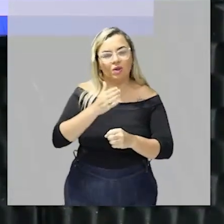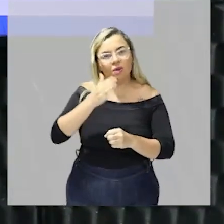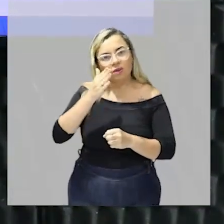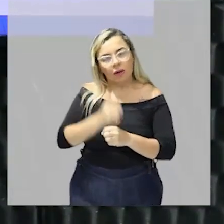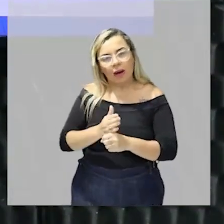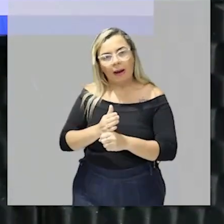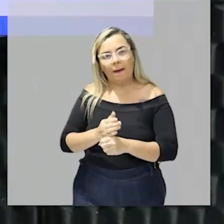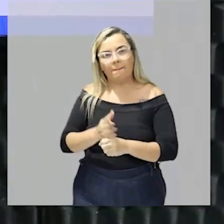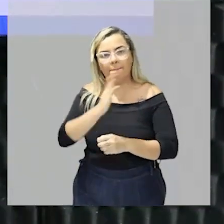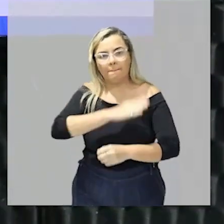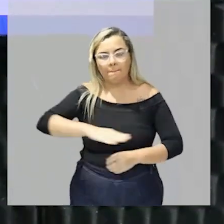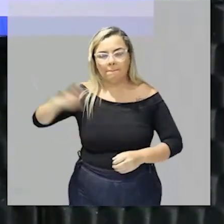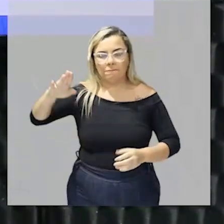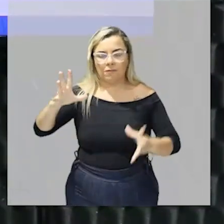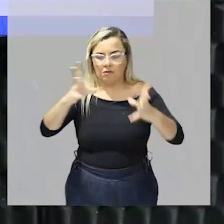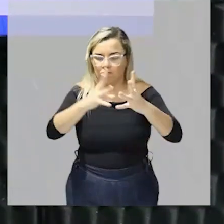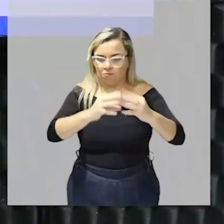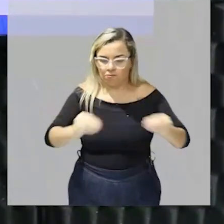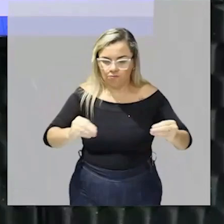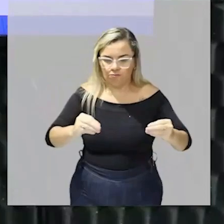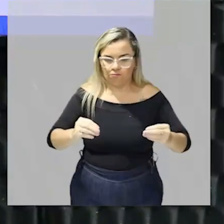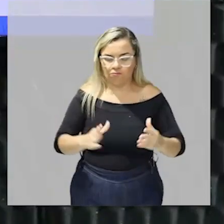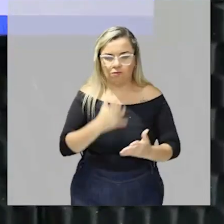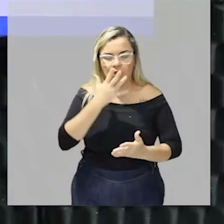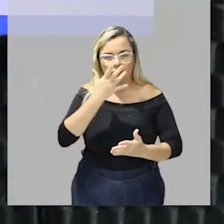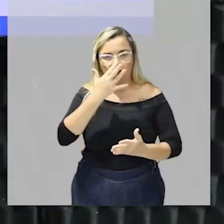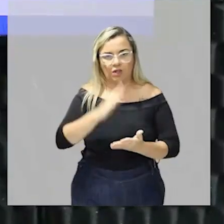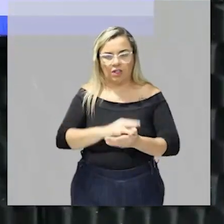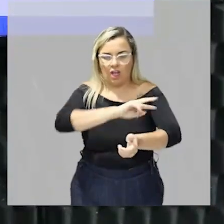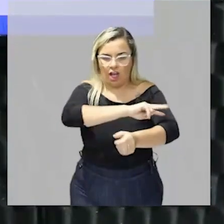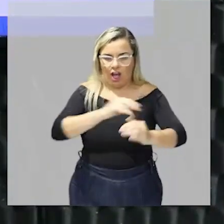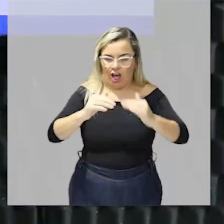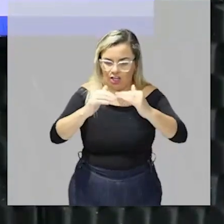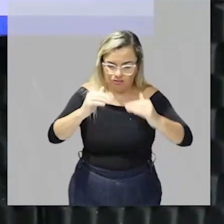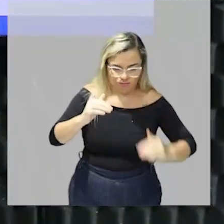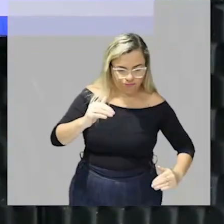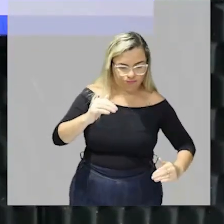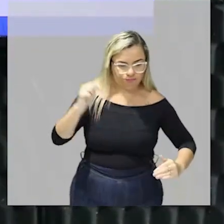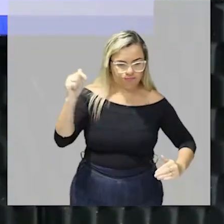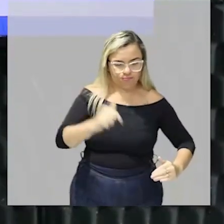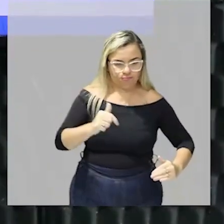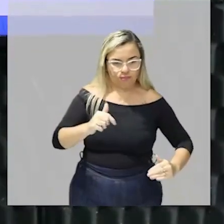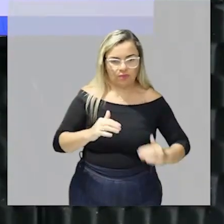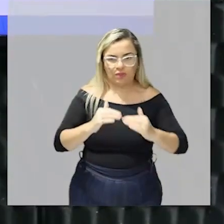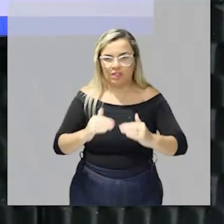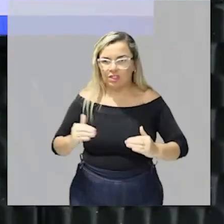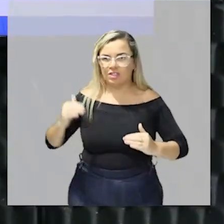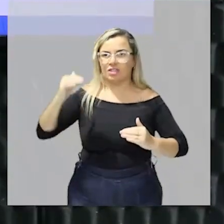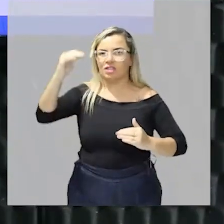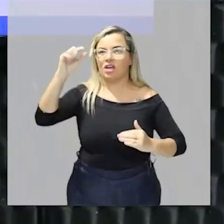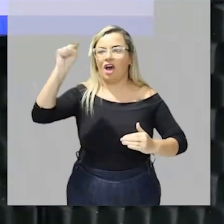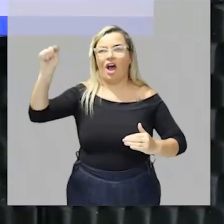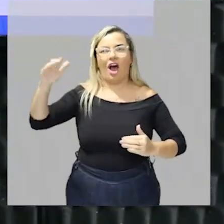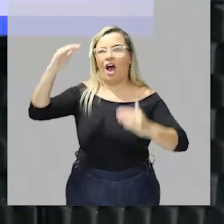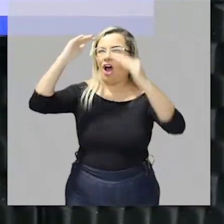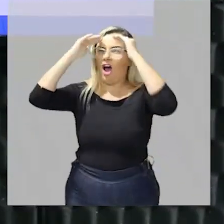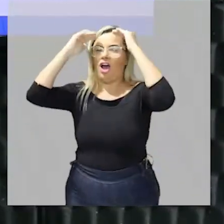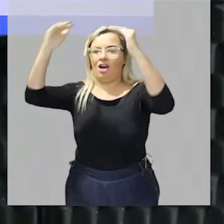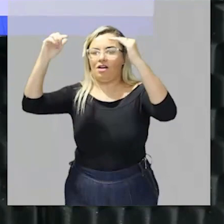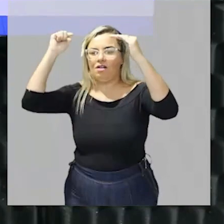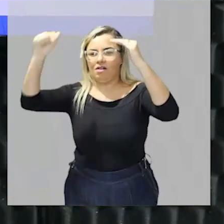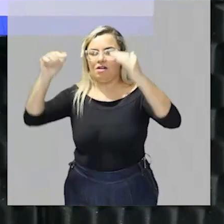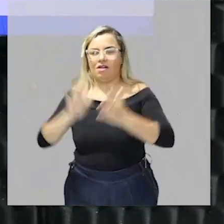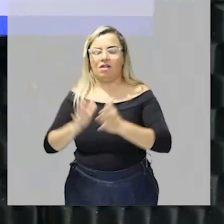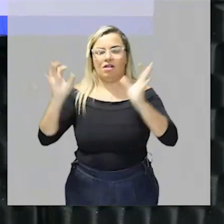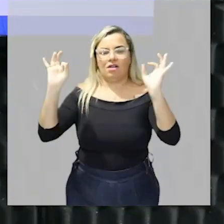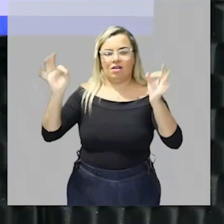de eliminar as raças tidas inferiores e exaltar as chamadas superiores. Então, nós temos o comando da